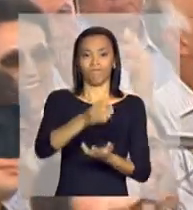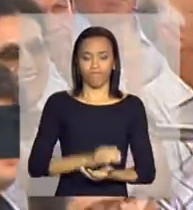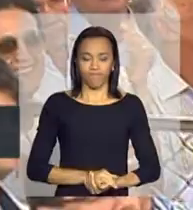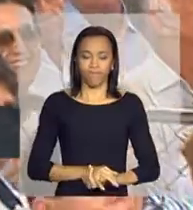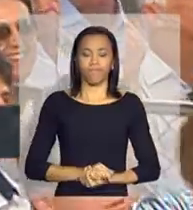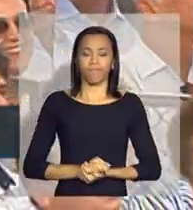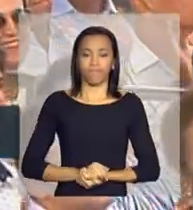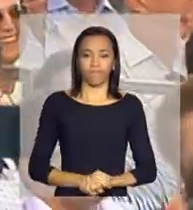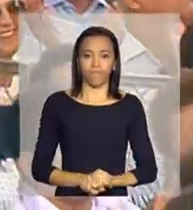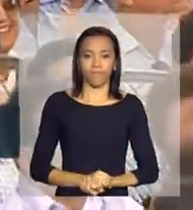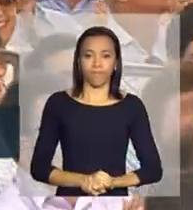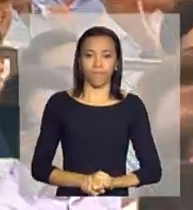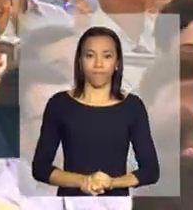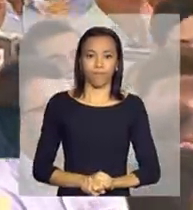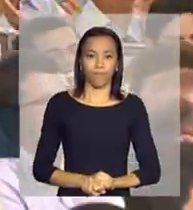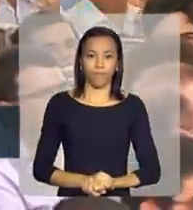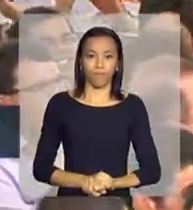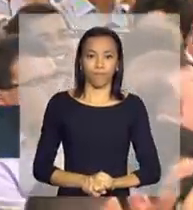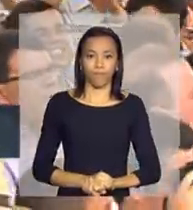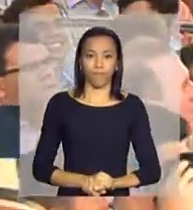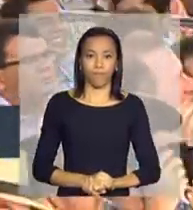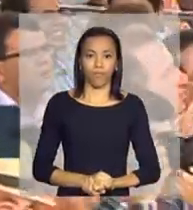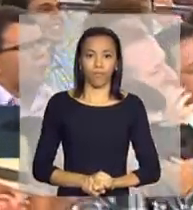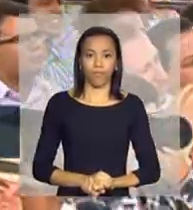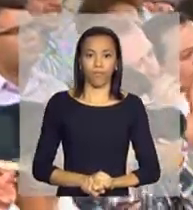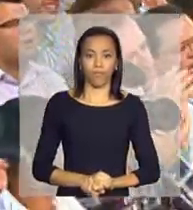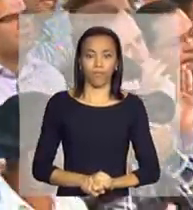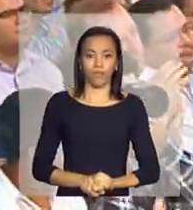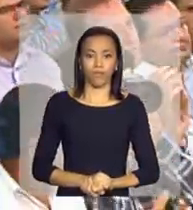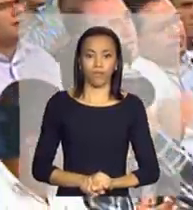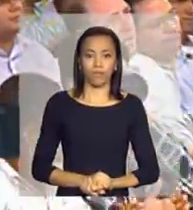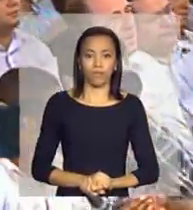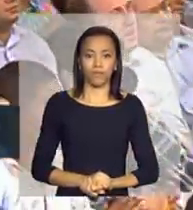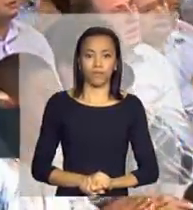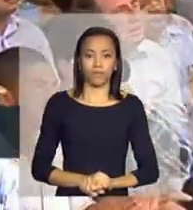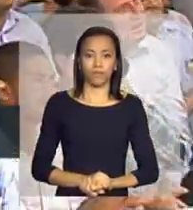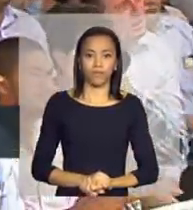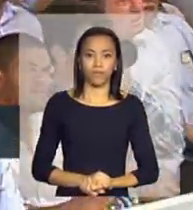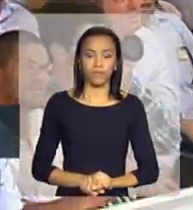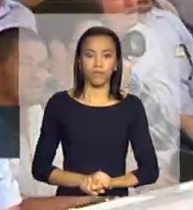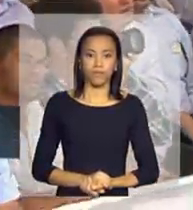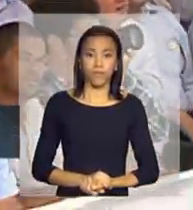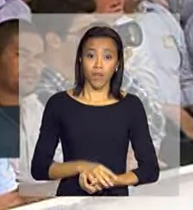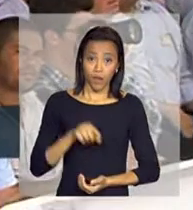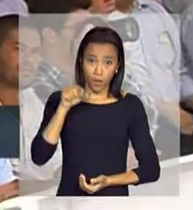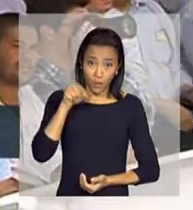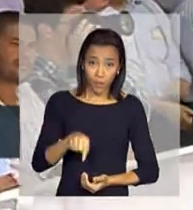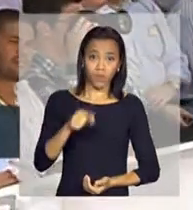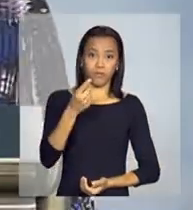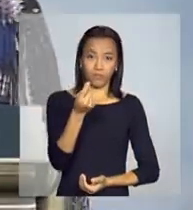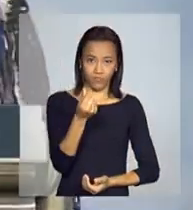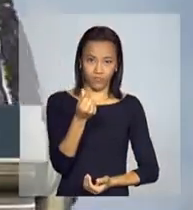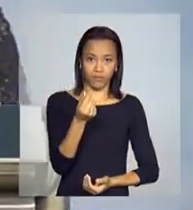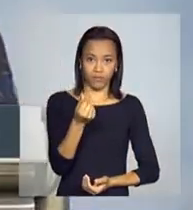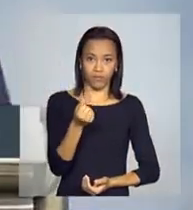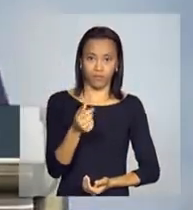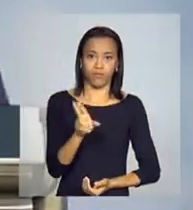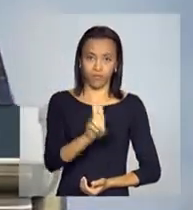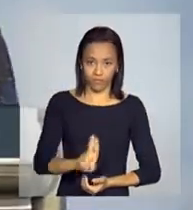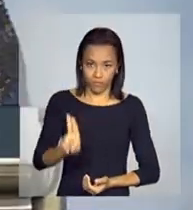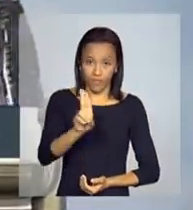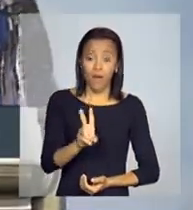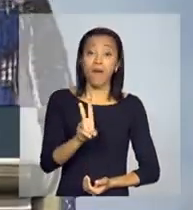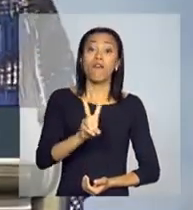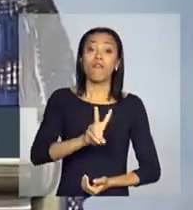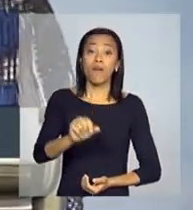Com esse esse dinheiro, nós vamos fazer